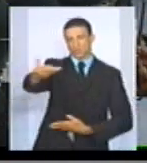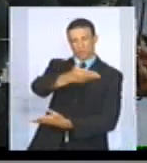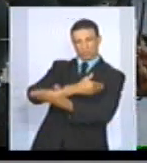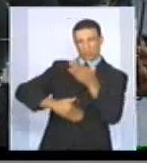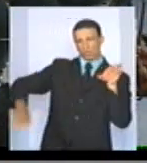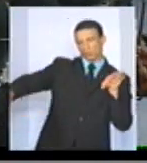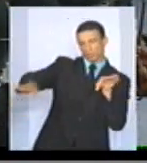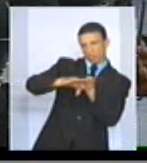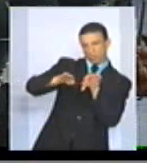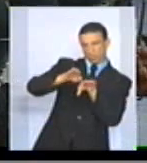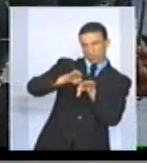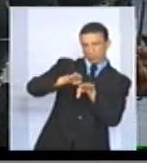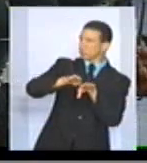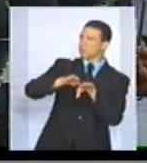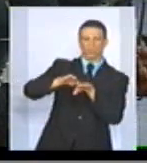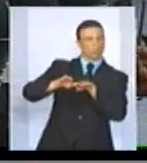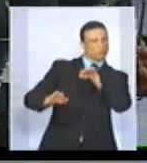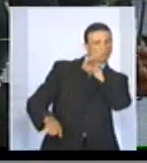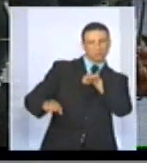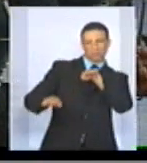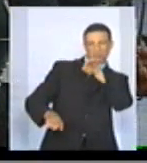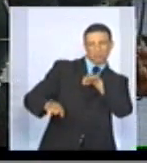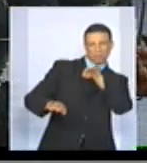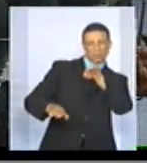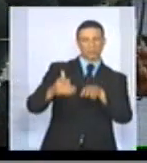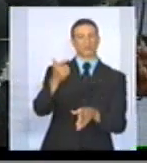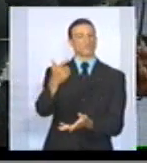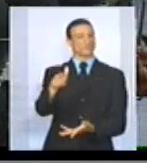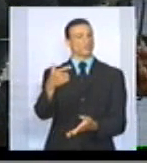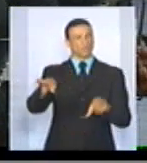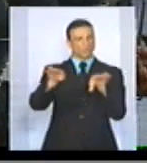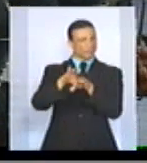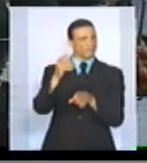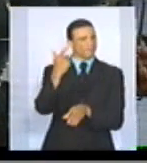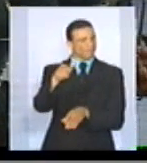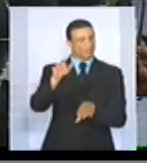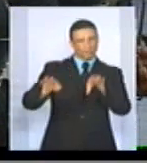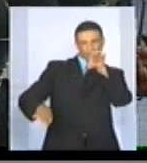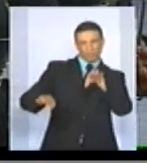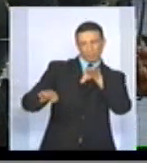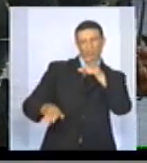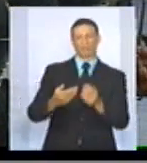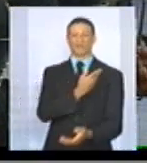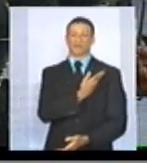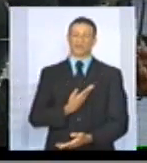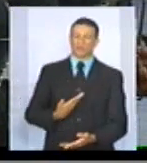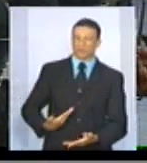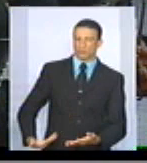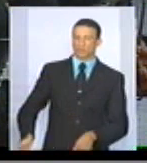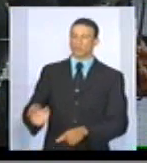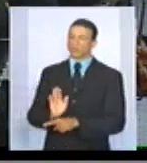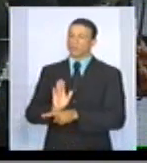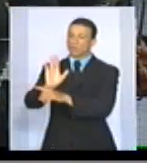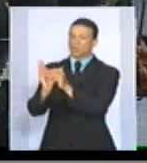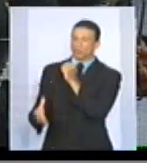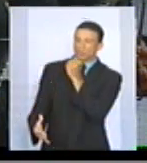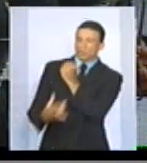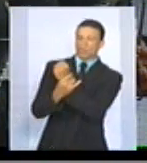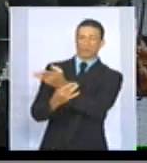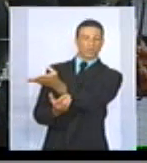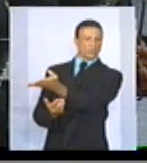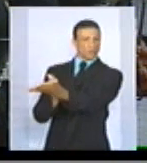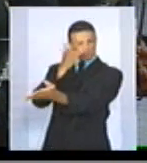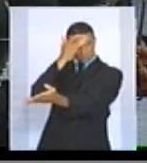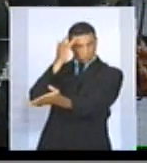assimétricos, desiguais. Por isso, o segundo princípio, a necessidade de ação governamental no sentido de proteger efetivamente o